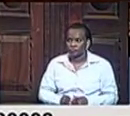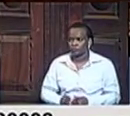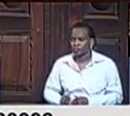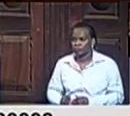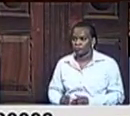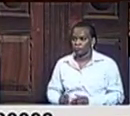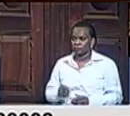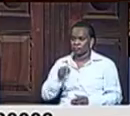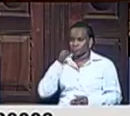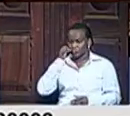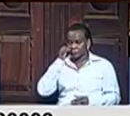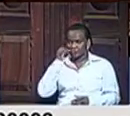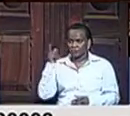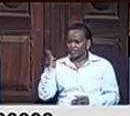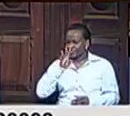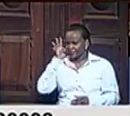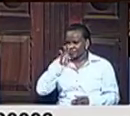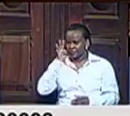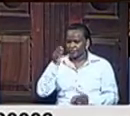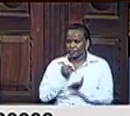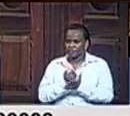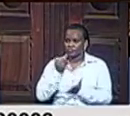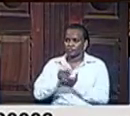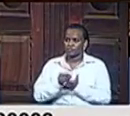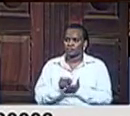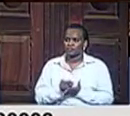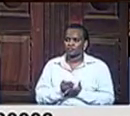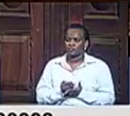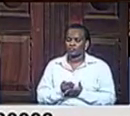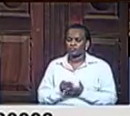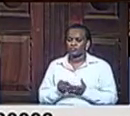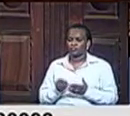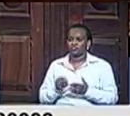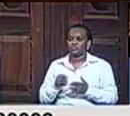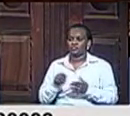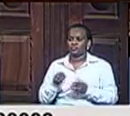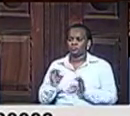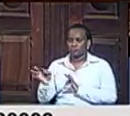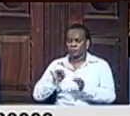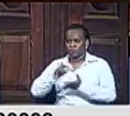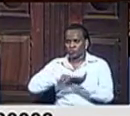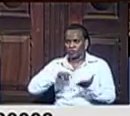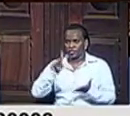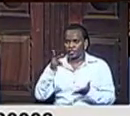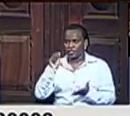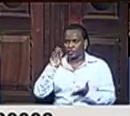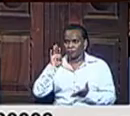e que cometeu uma aberração de, num habeas corpus